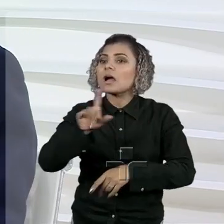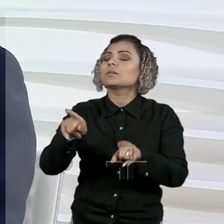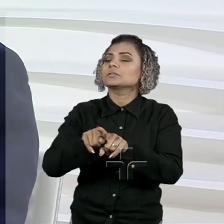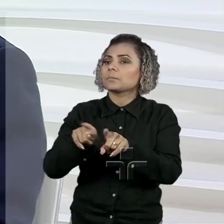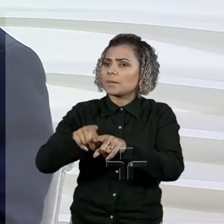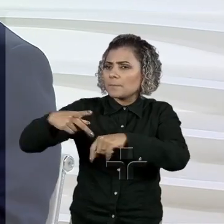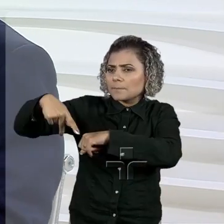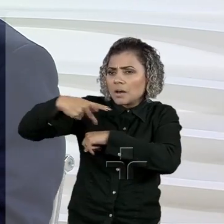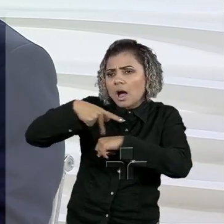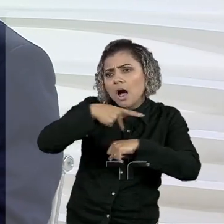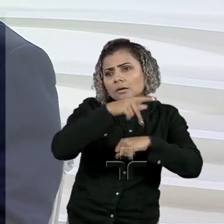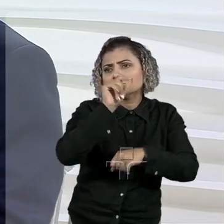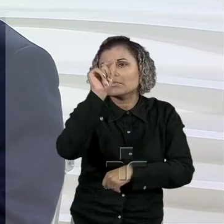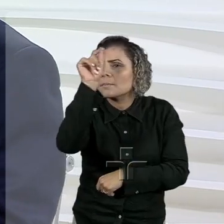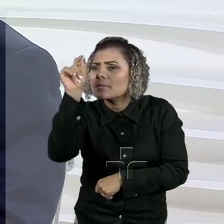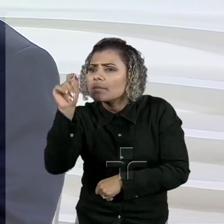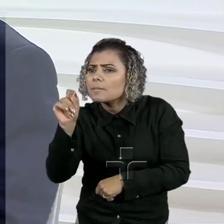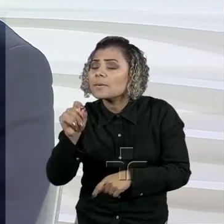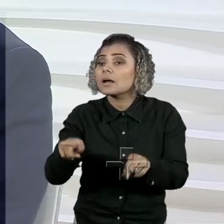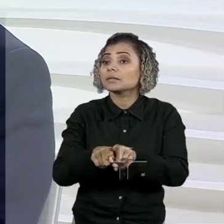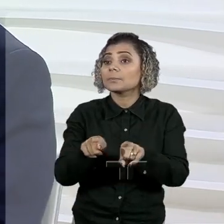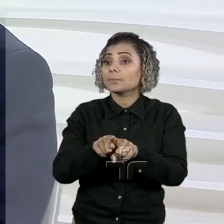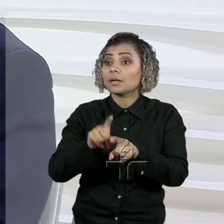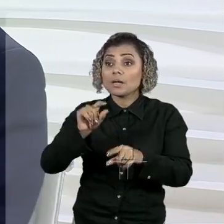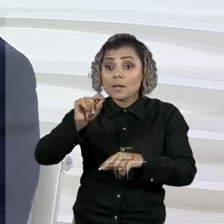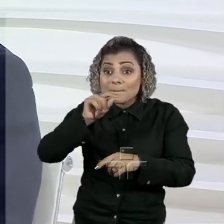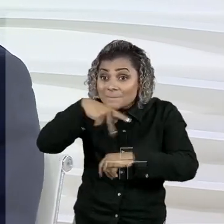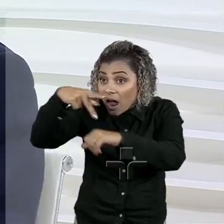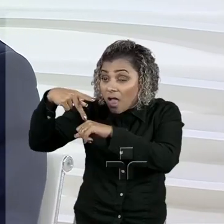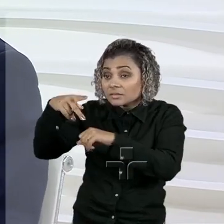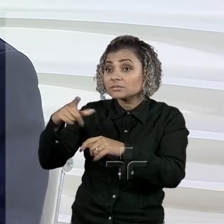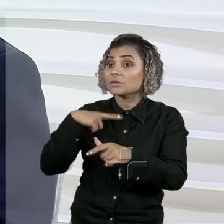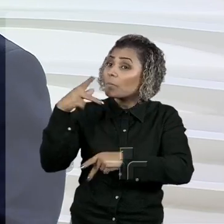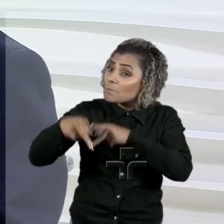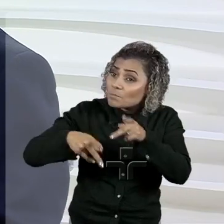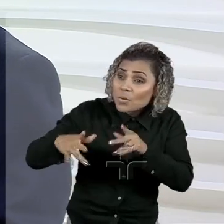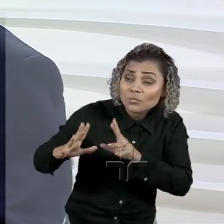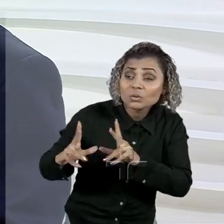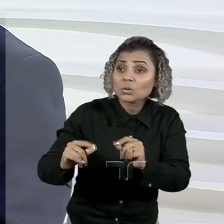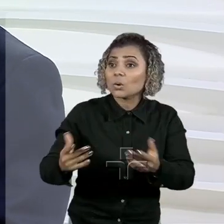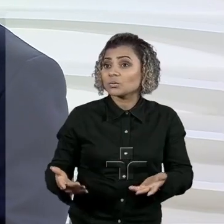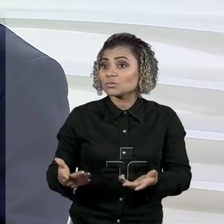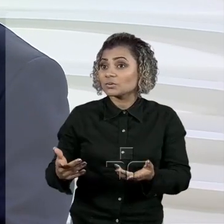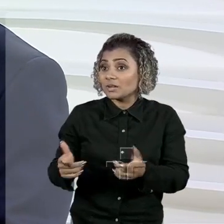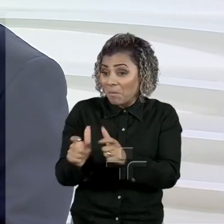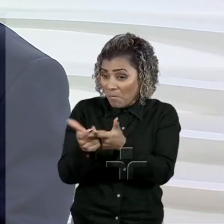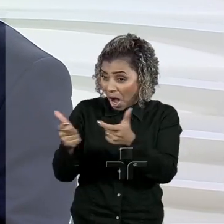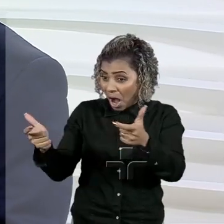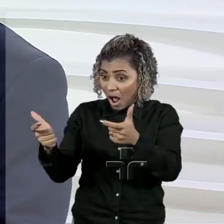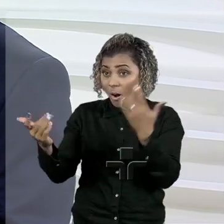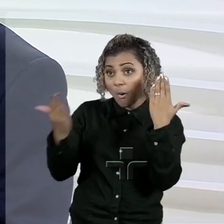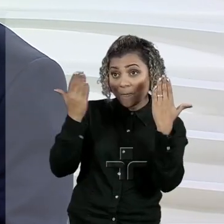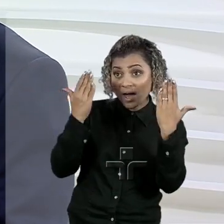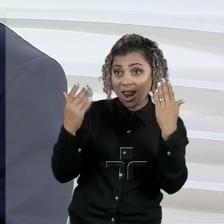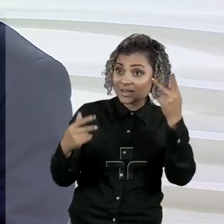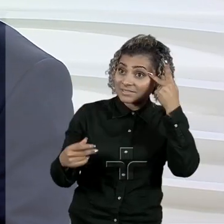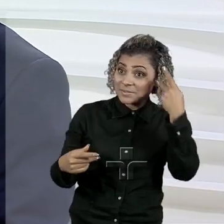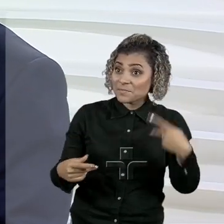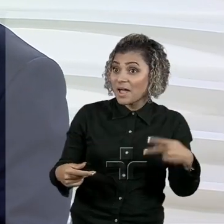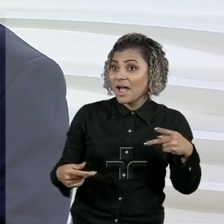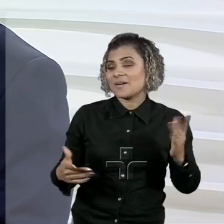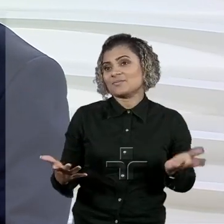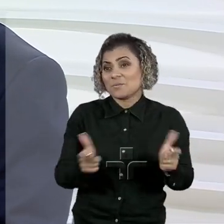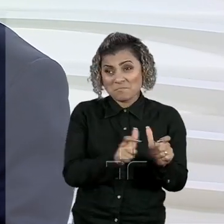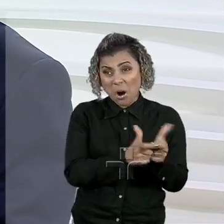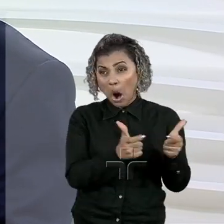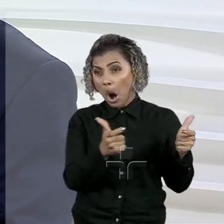né, e países, é um país inteiro com a sua população inteira. Então, tem uma complexidade pelo gigantismo natural de